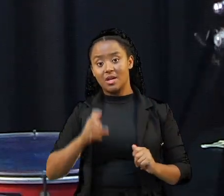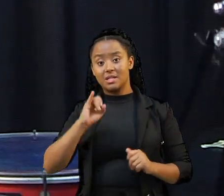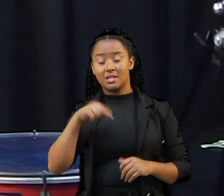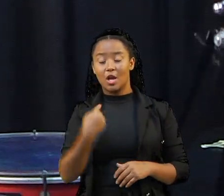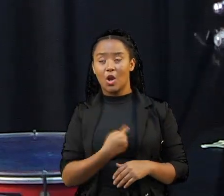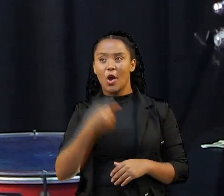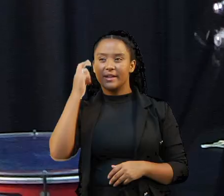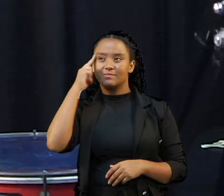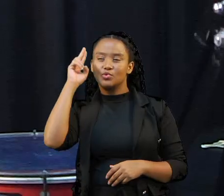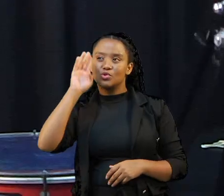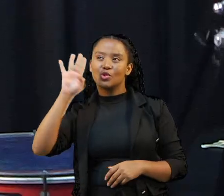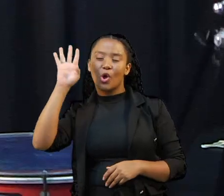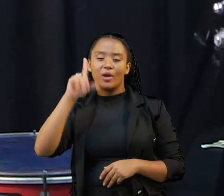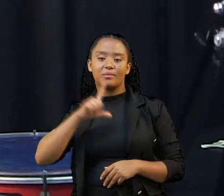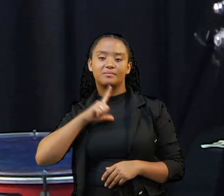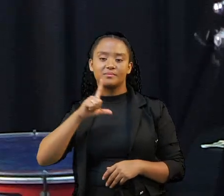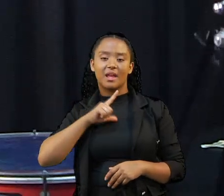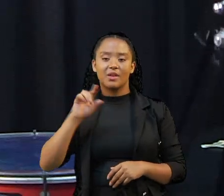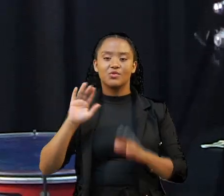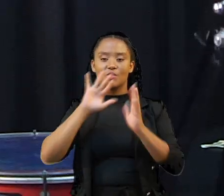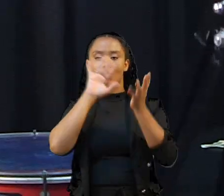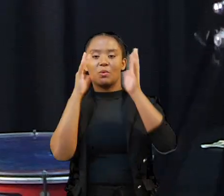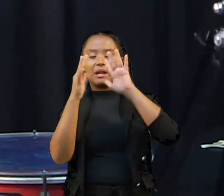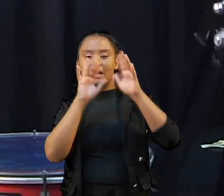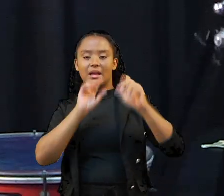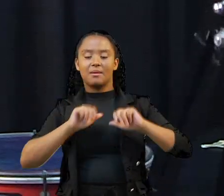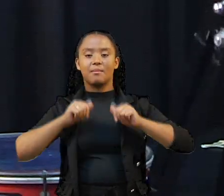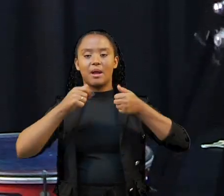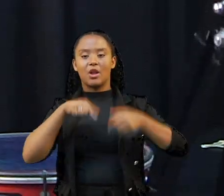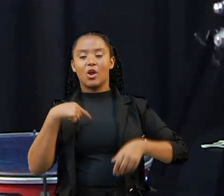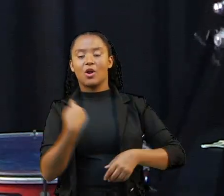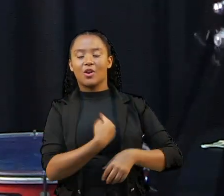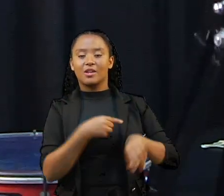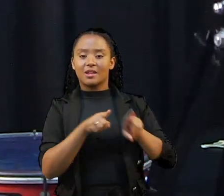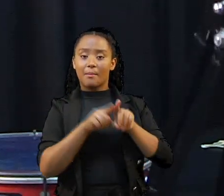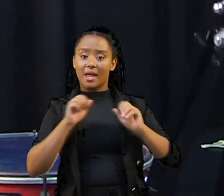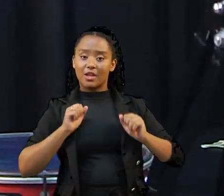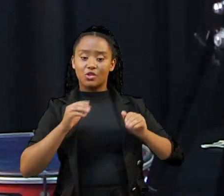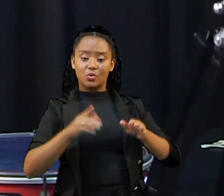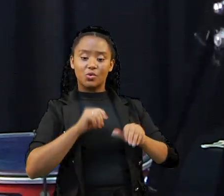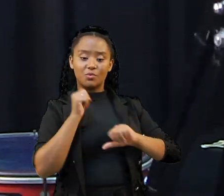sonha com um clima melhor, a gente também toma